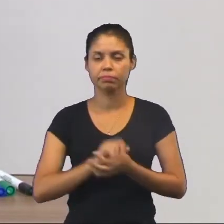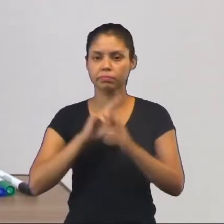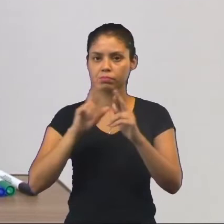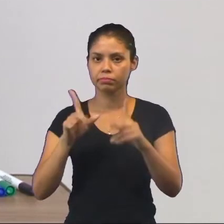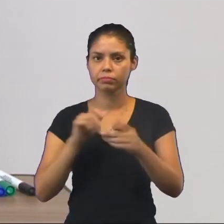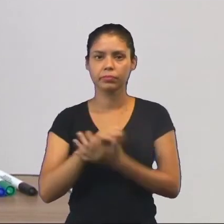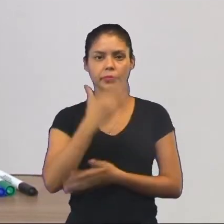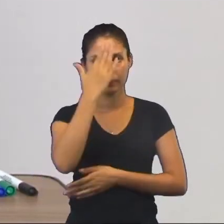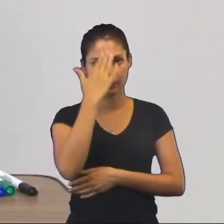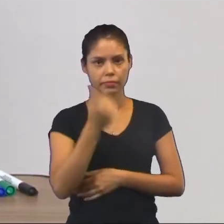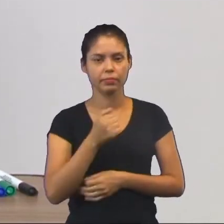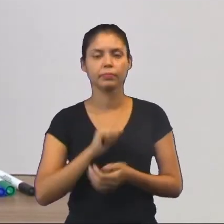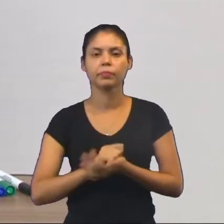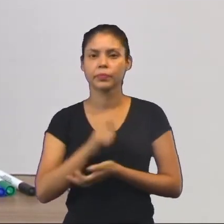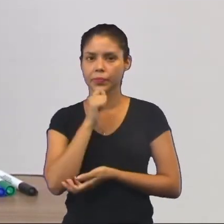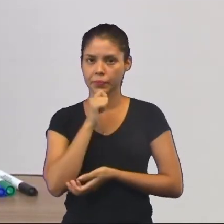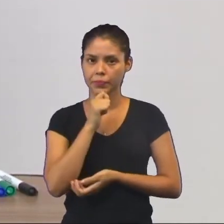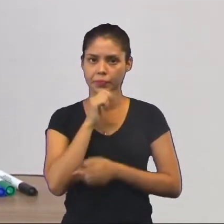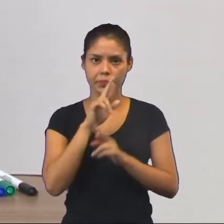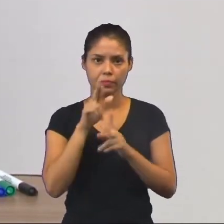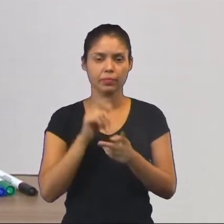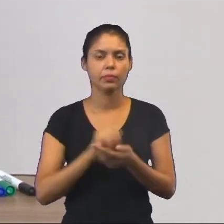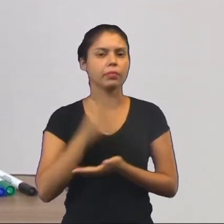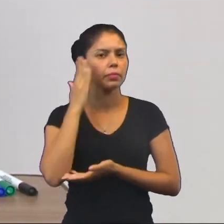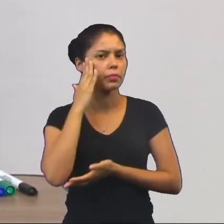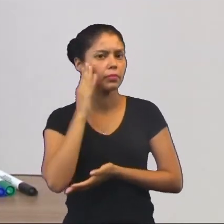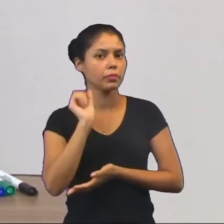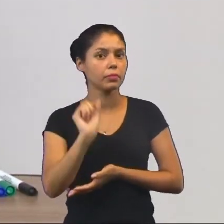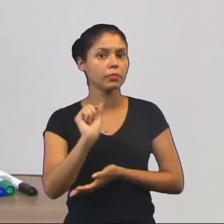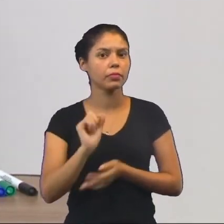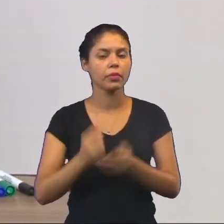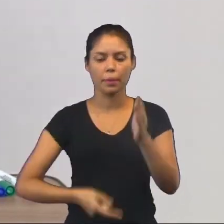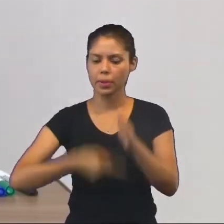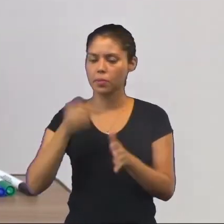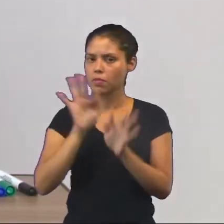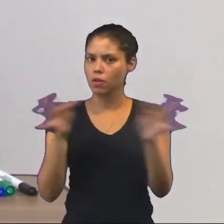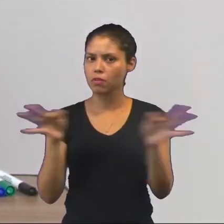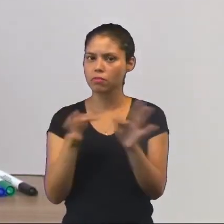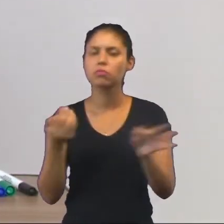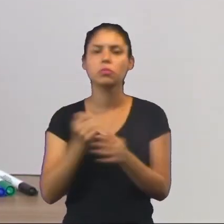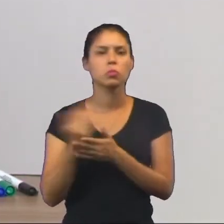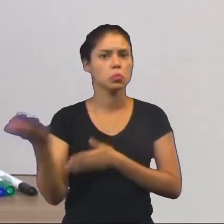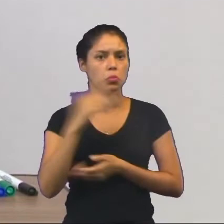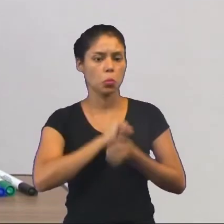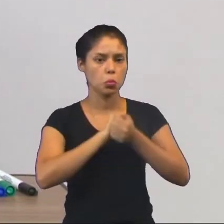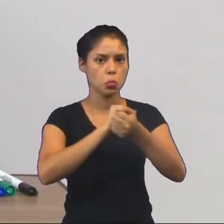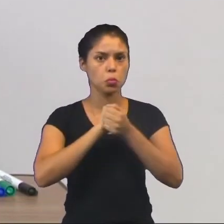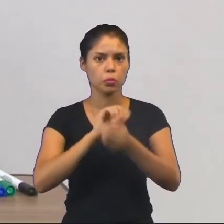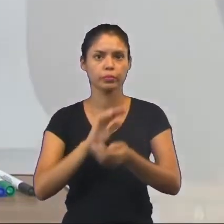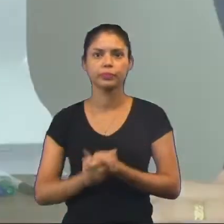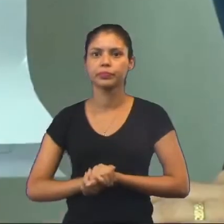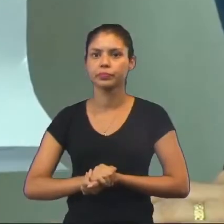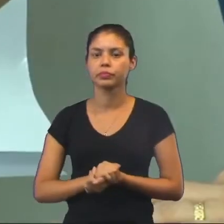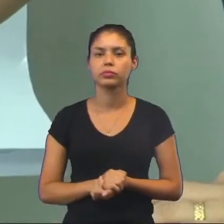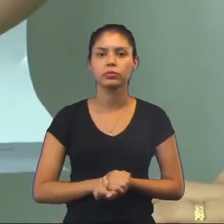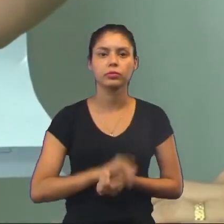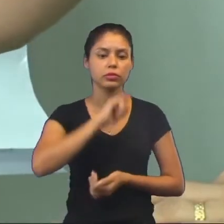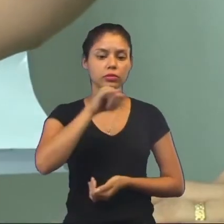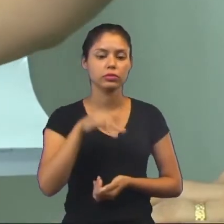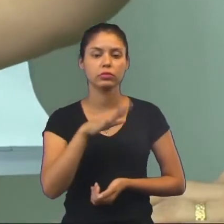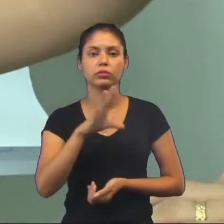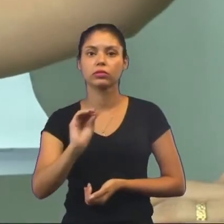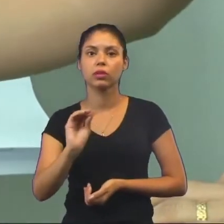além de sabermos que é diferente, nós precisamos entender em quê? Na primeira frase, vem comigo, João